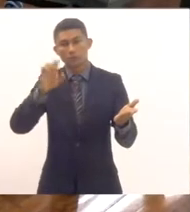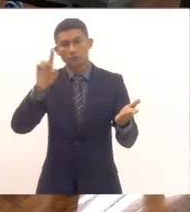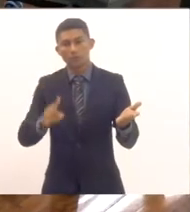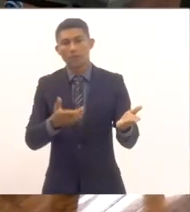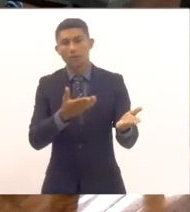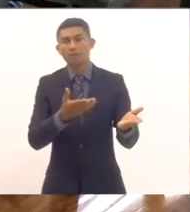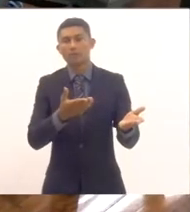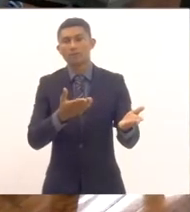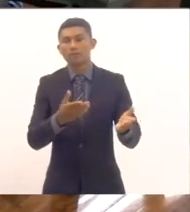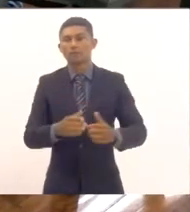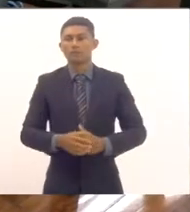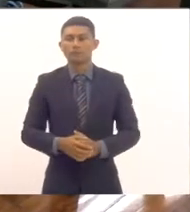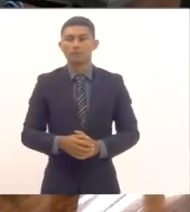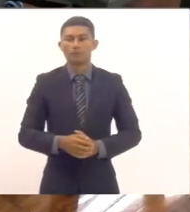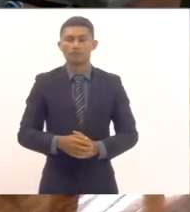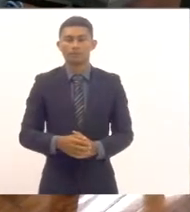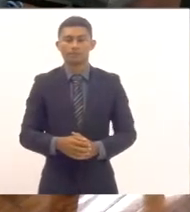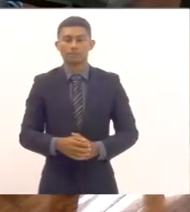Júnior